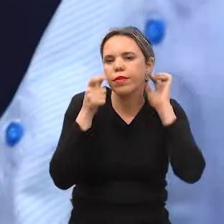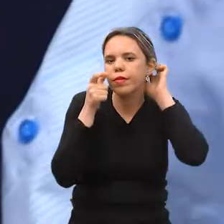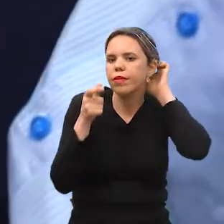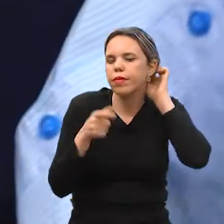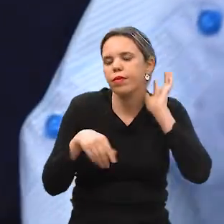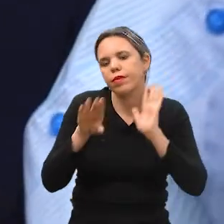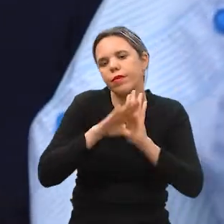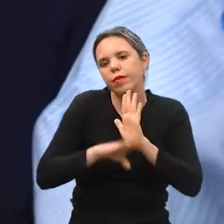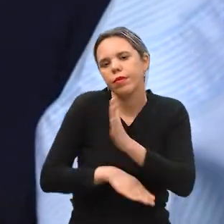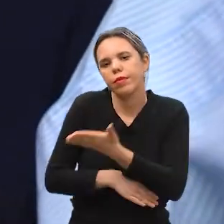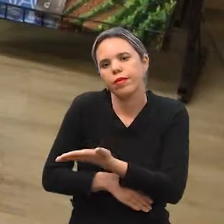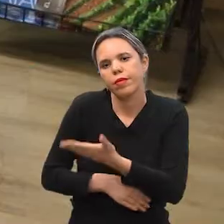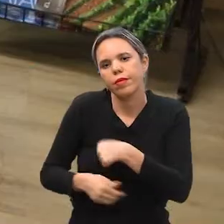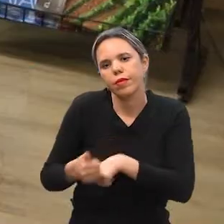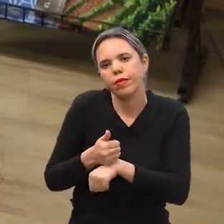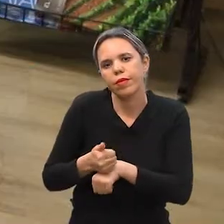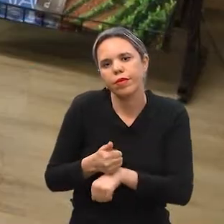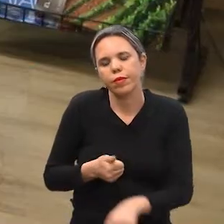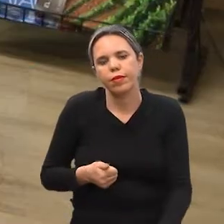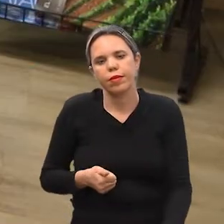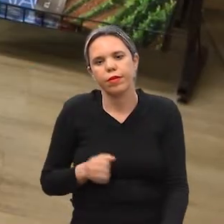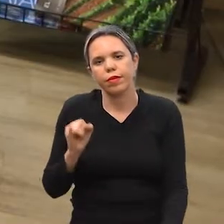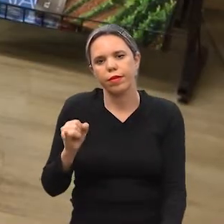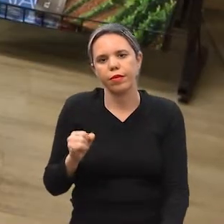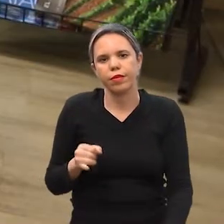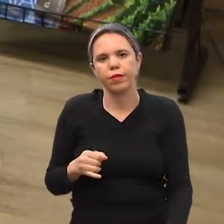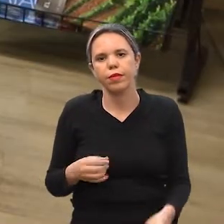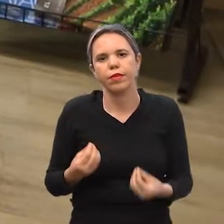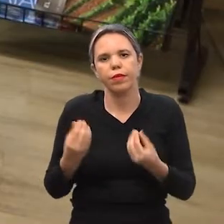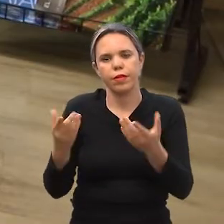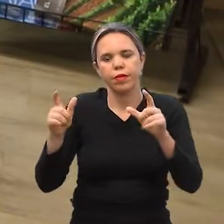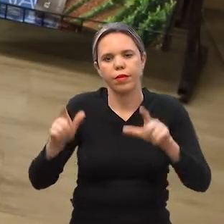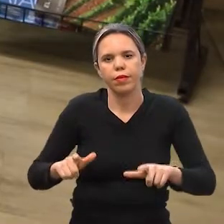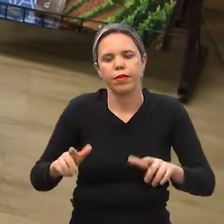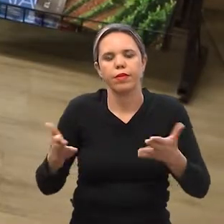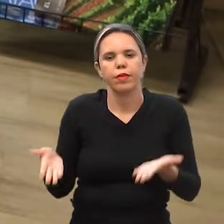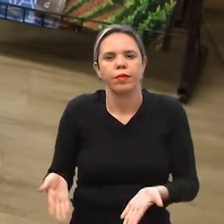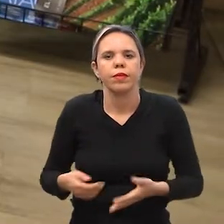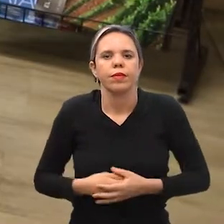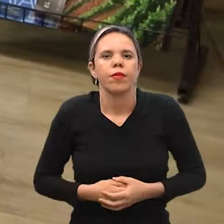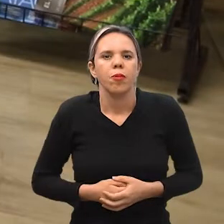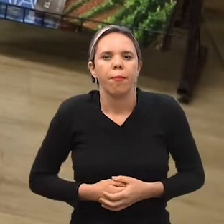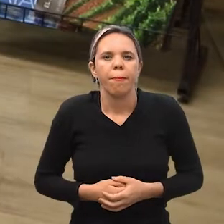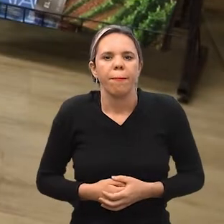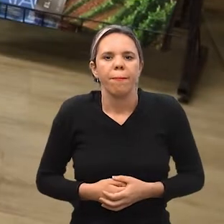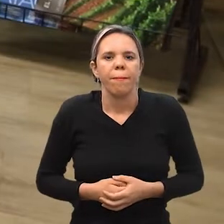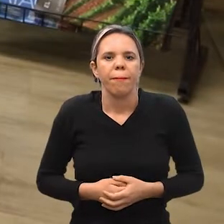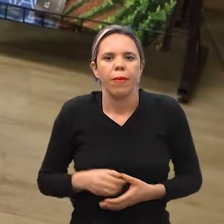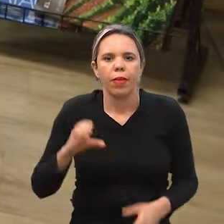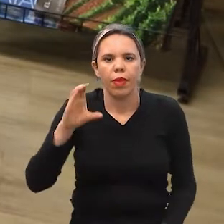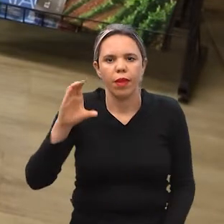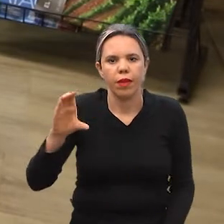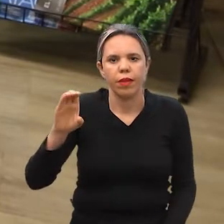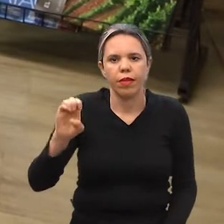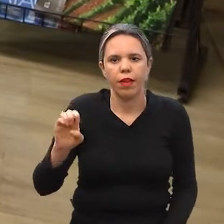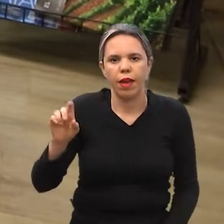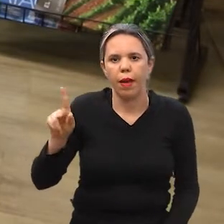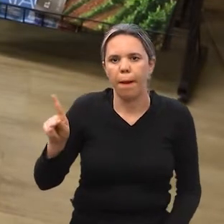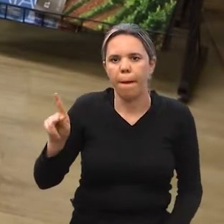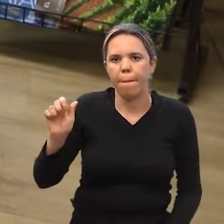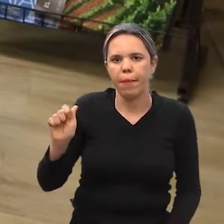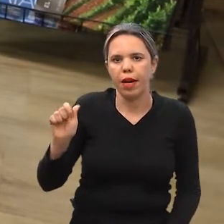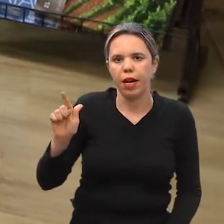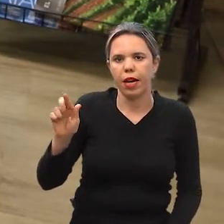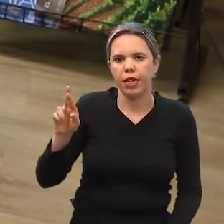ao quadro se ligar, não é? A gente está exatamente onde aqui? Estamos no CEPAGRE. Exatamente. O